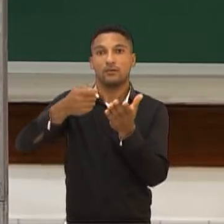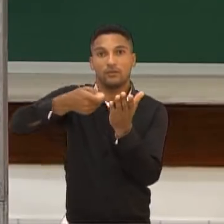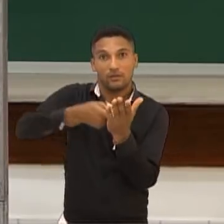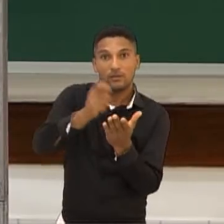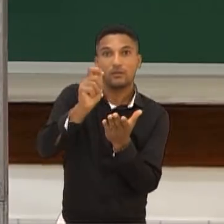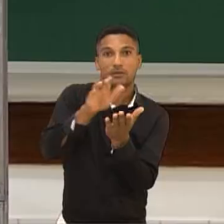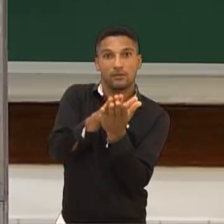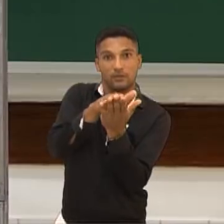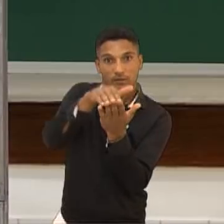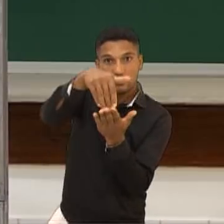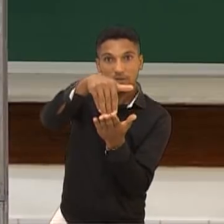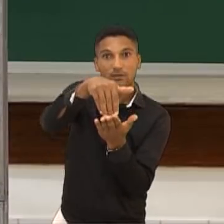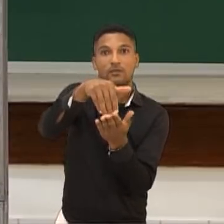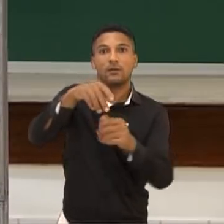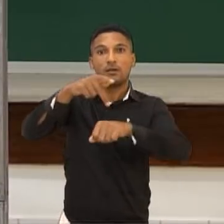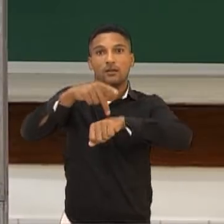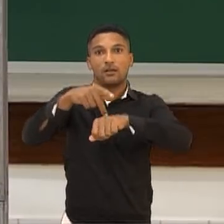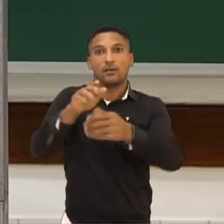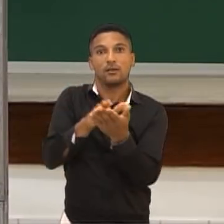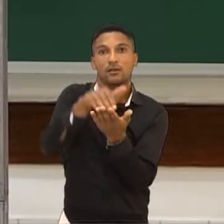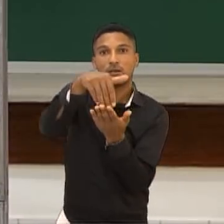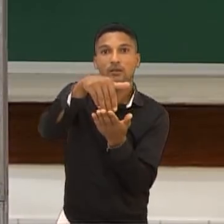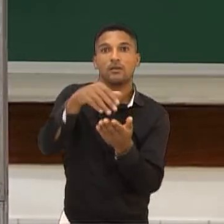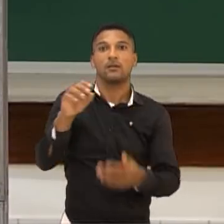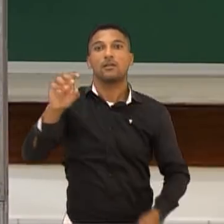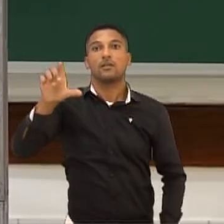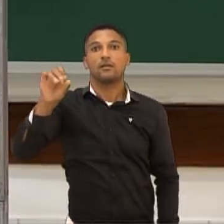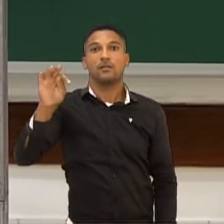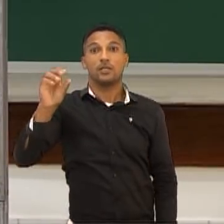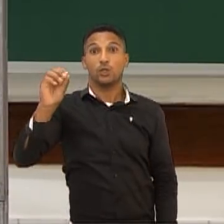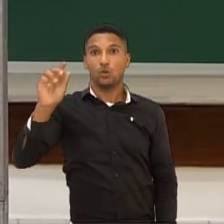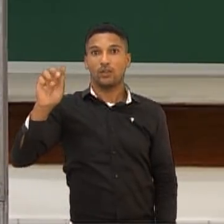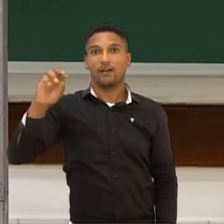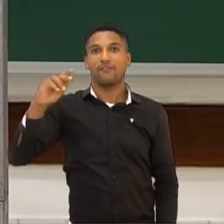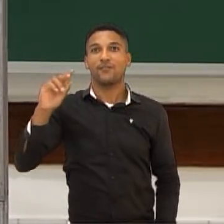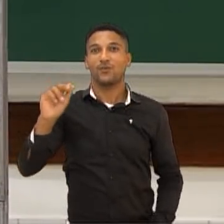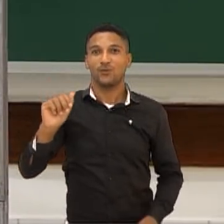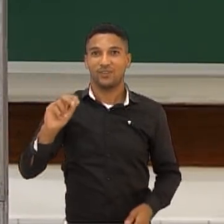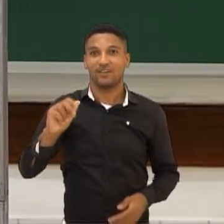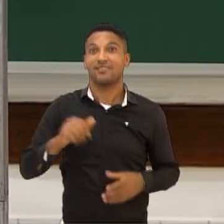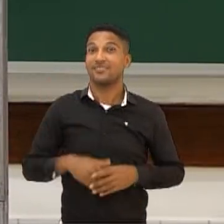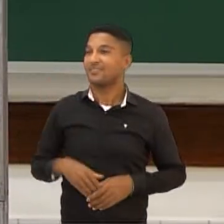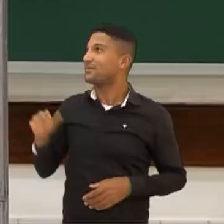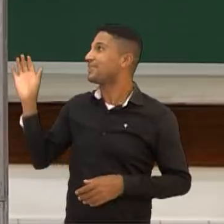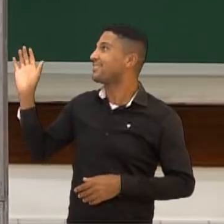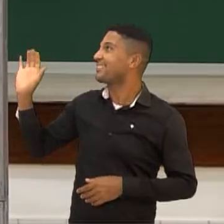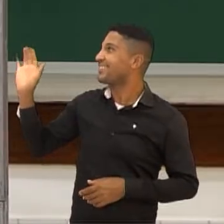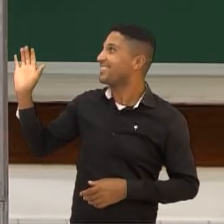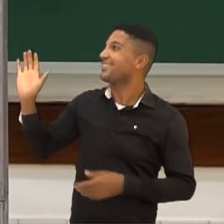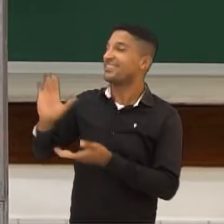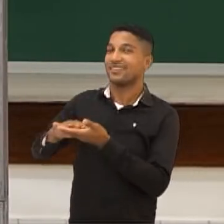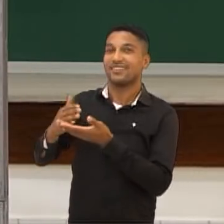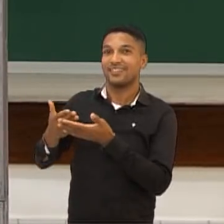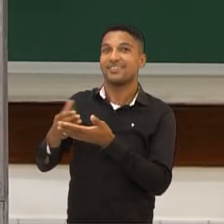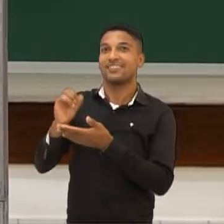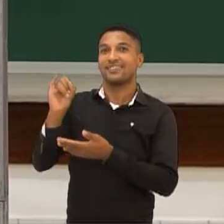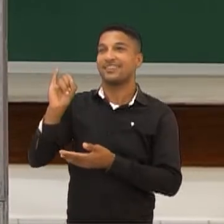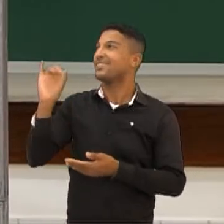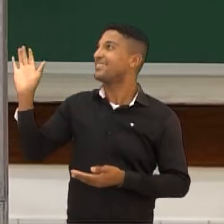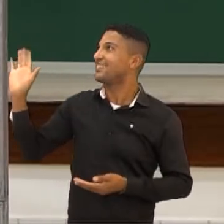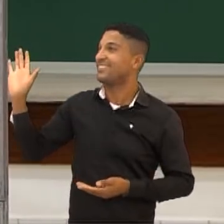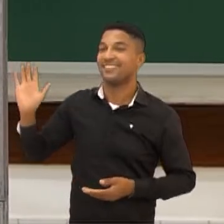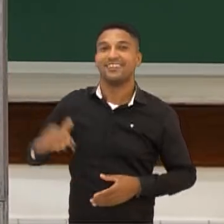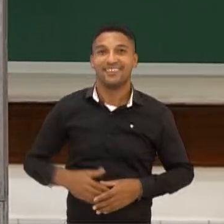arte. Vamos com a gente? Professora Rutineia, né, aqui com vocês, e o nosso intérprete Isaías aqui vai acompanhar a